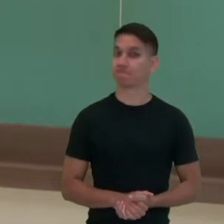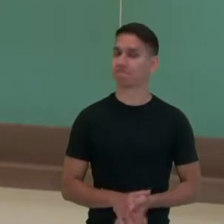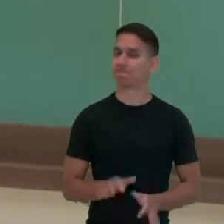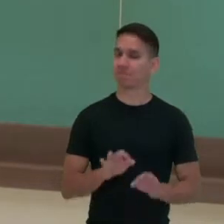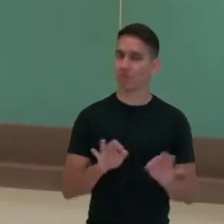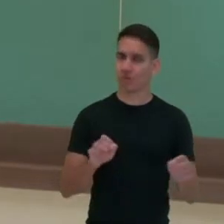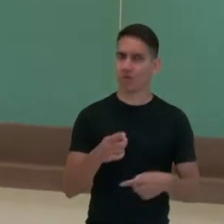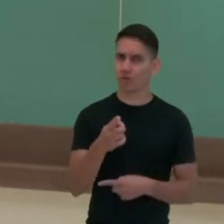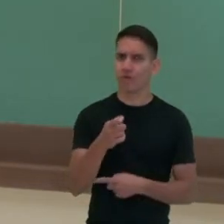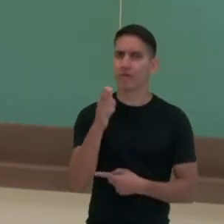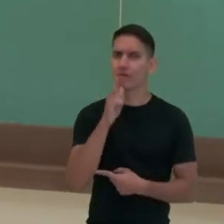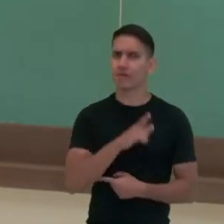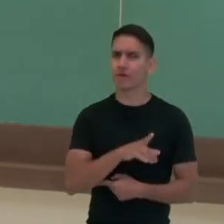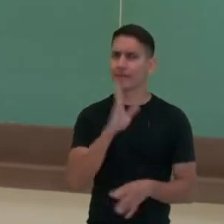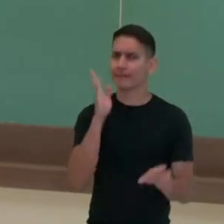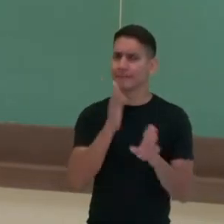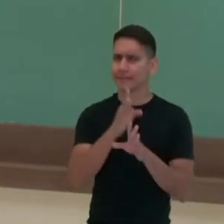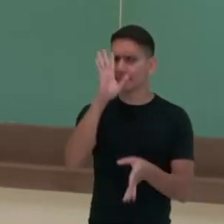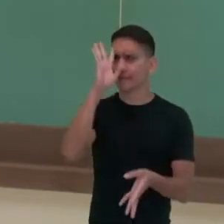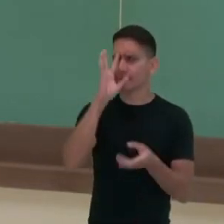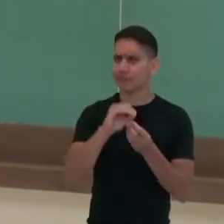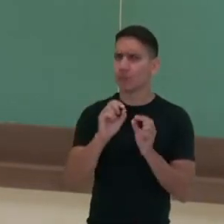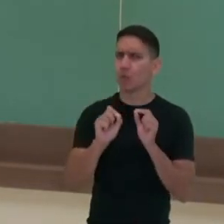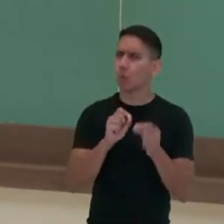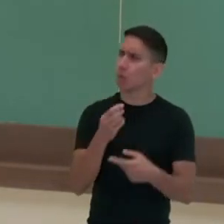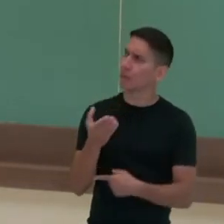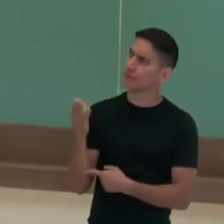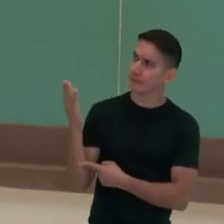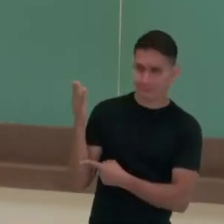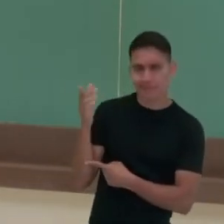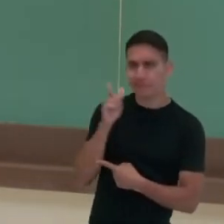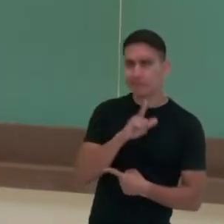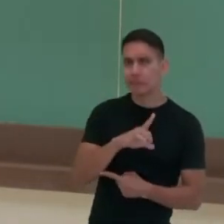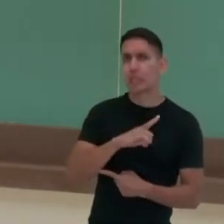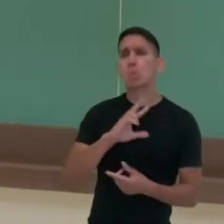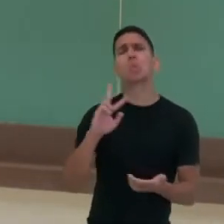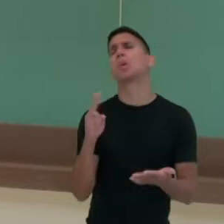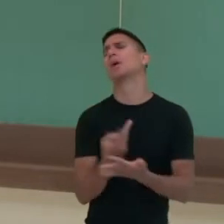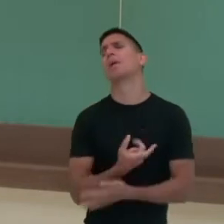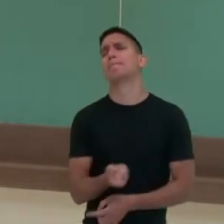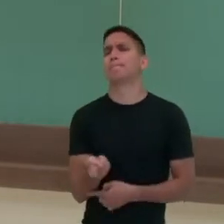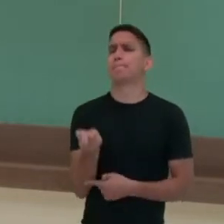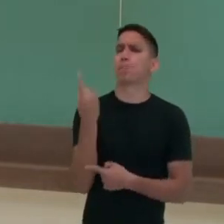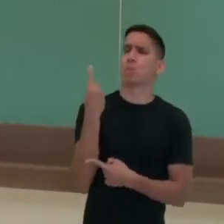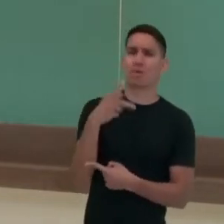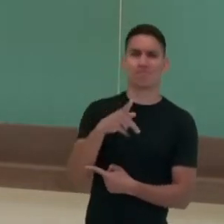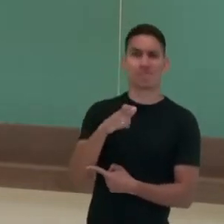Joia! E aí, você conseguiu então fazer a identificação do fato pitoresco,